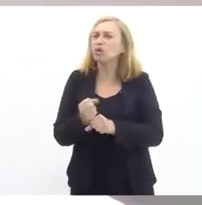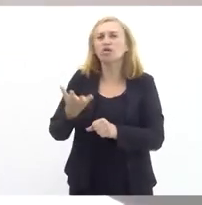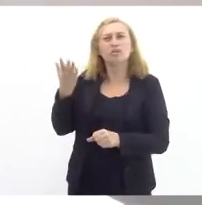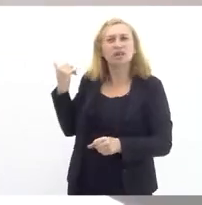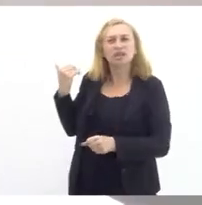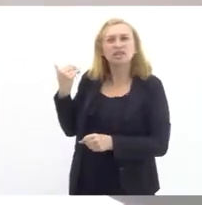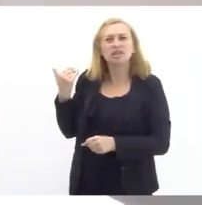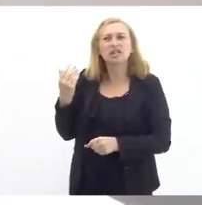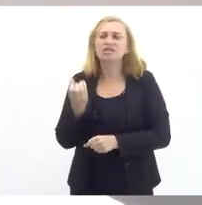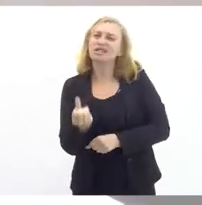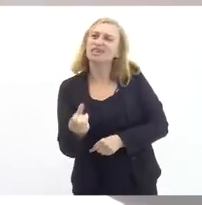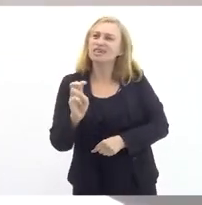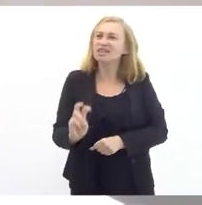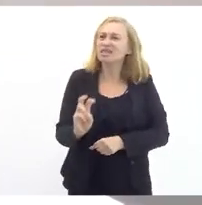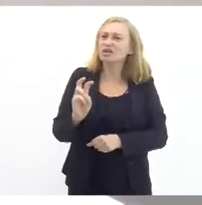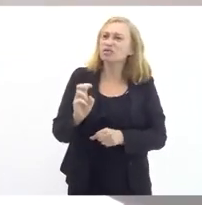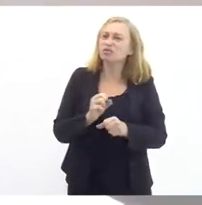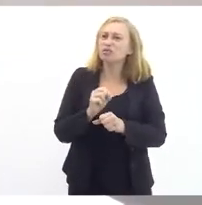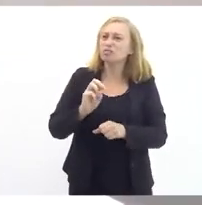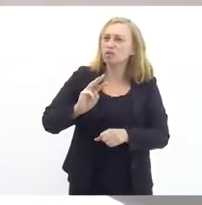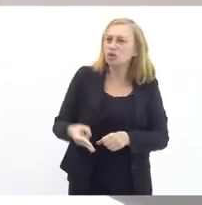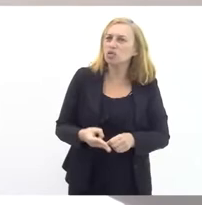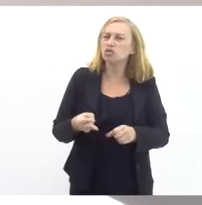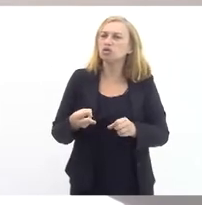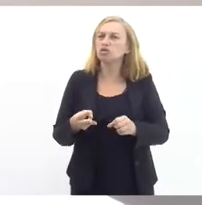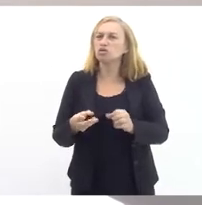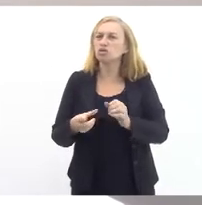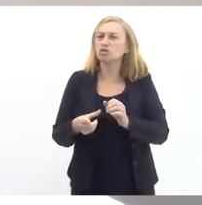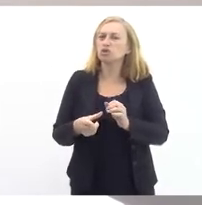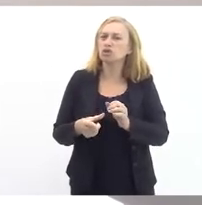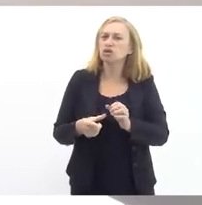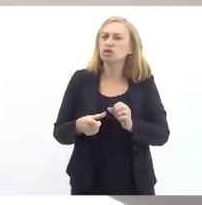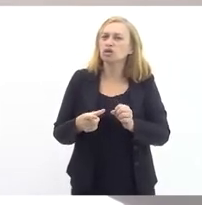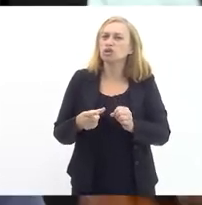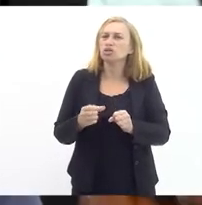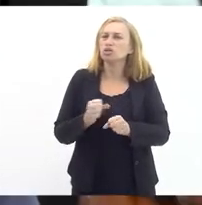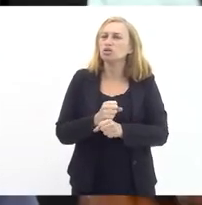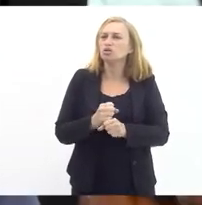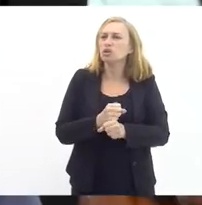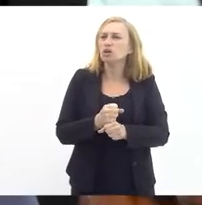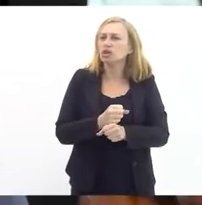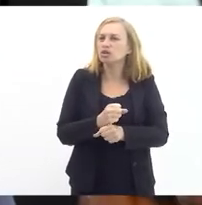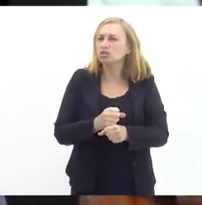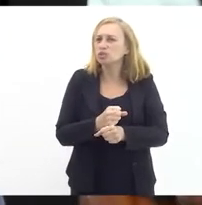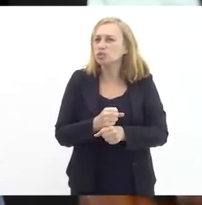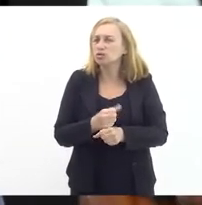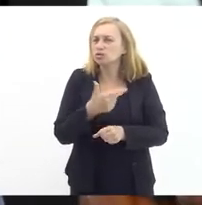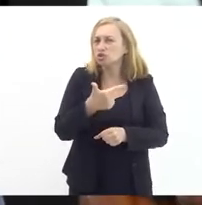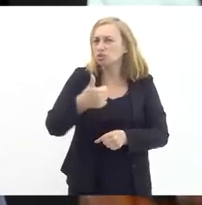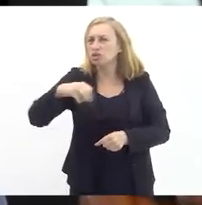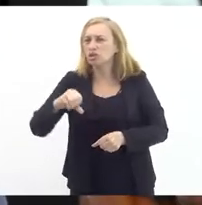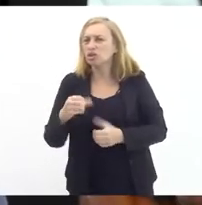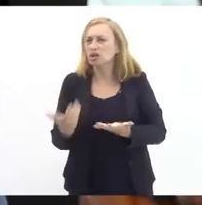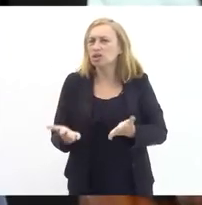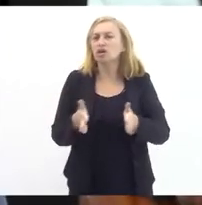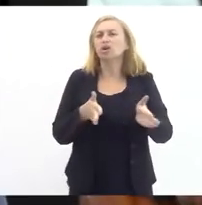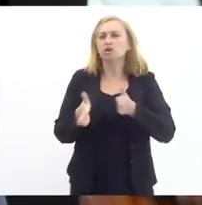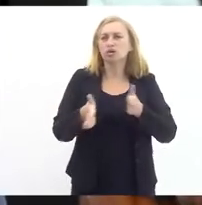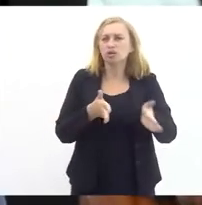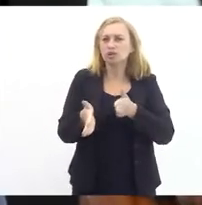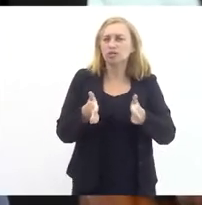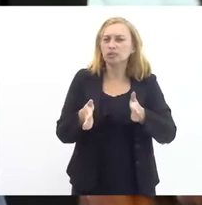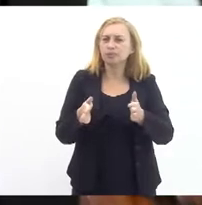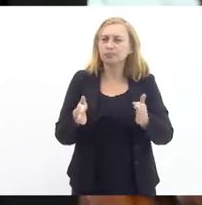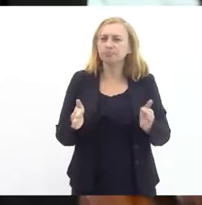65 milhões do ano retrasado? Nós temos dois processos para acompanhar, tanto a manutenção em